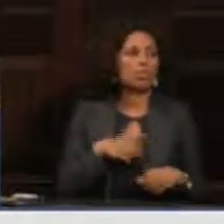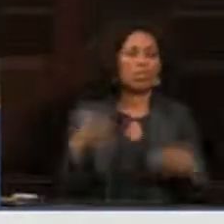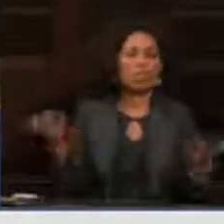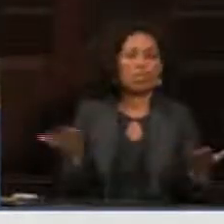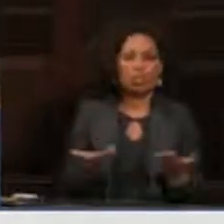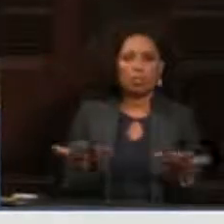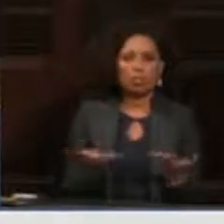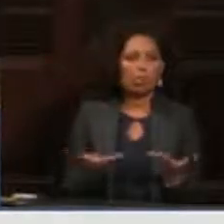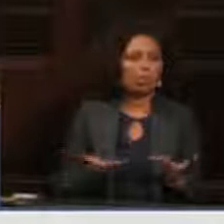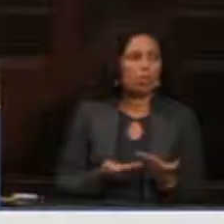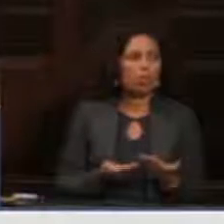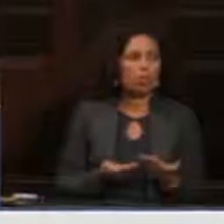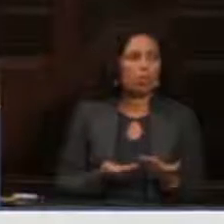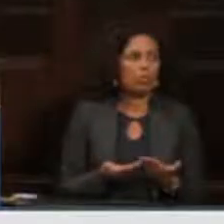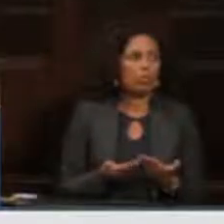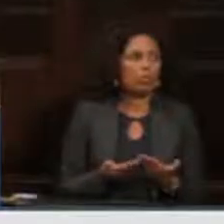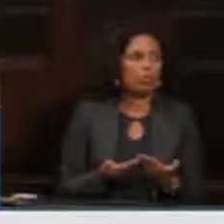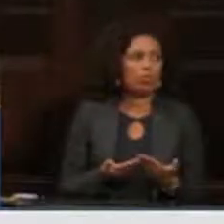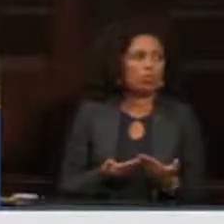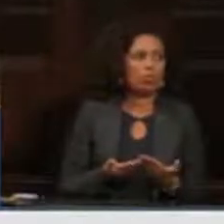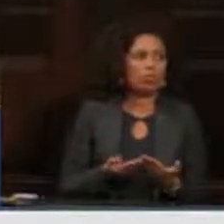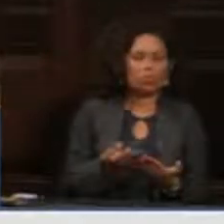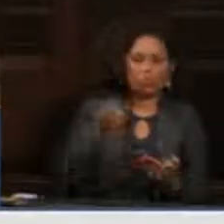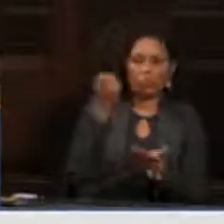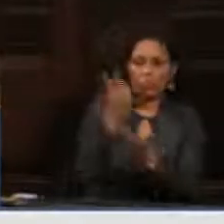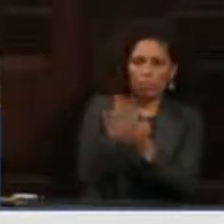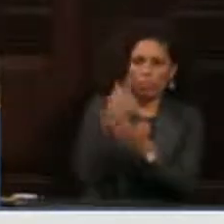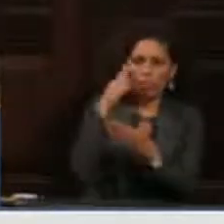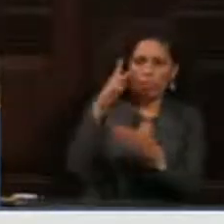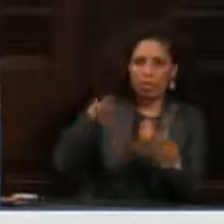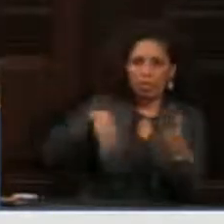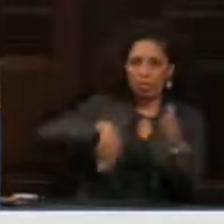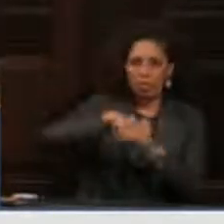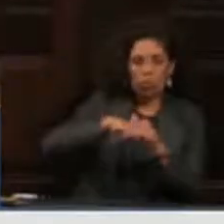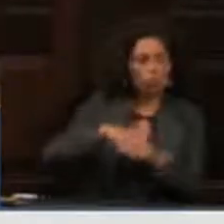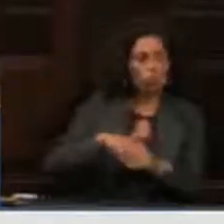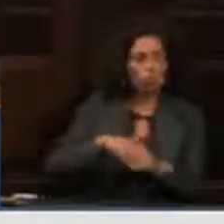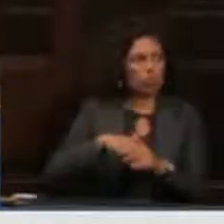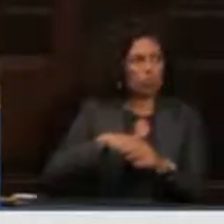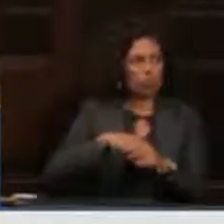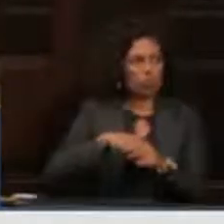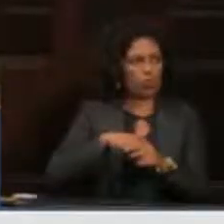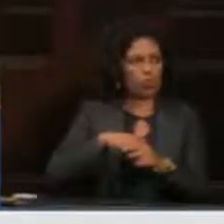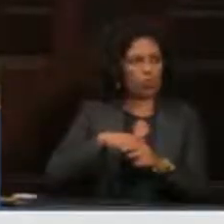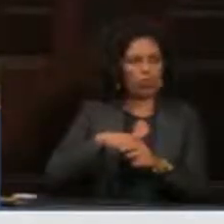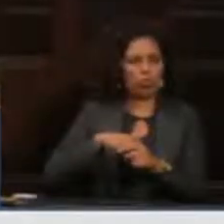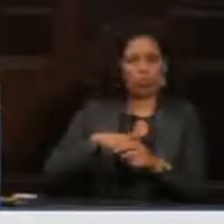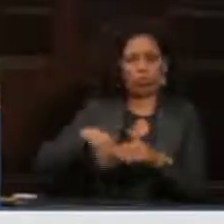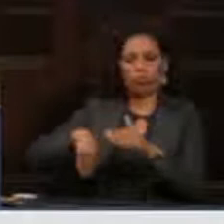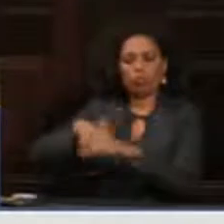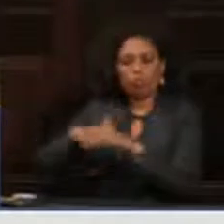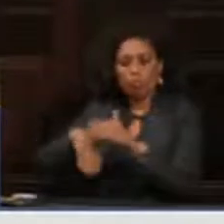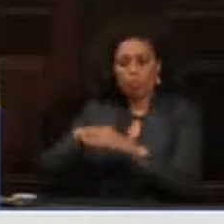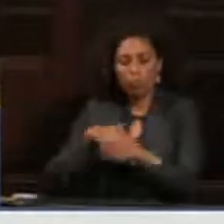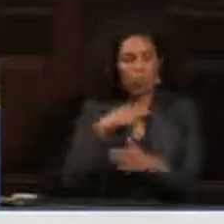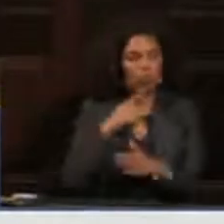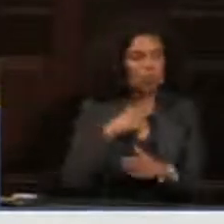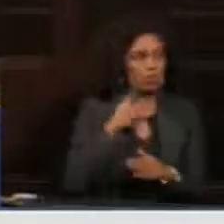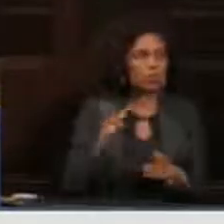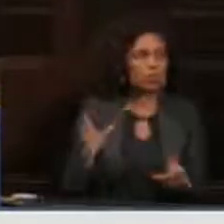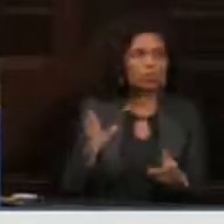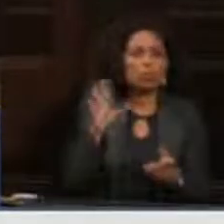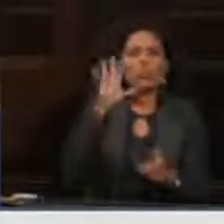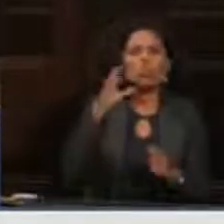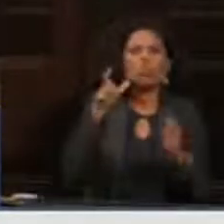Agora, esses ingressos estando super altos, os clubes não estão lucrando com o Maracanã, é porque